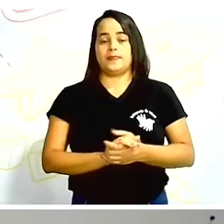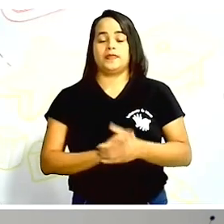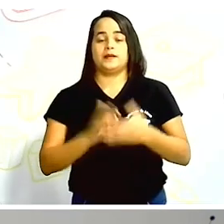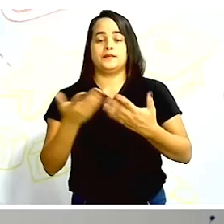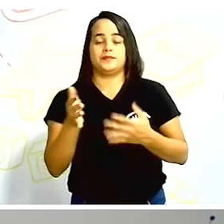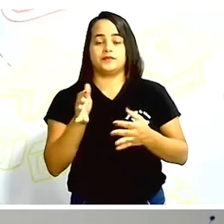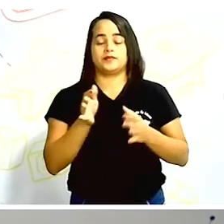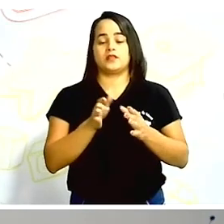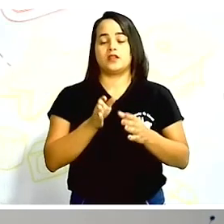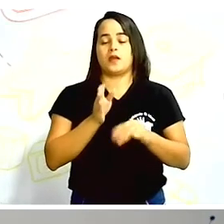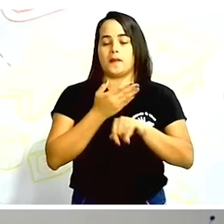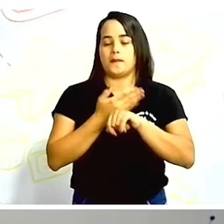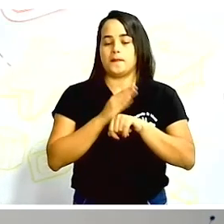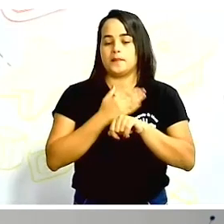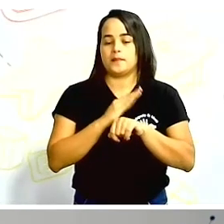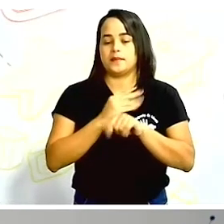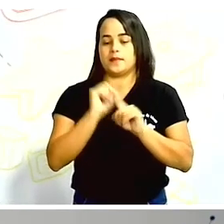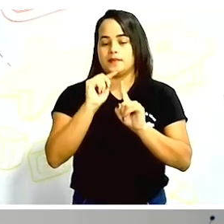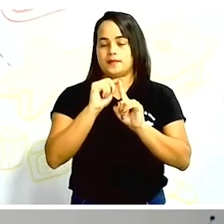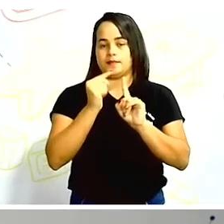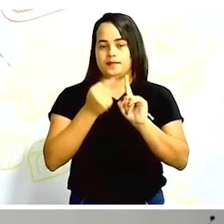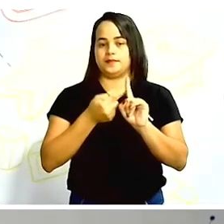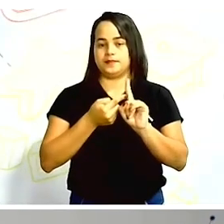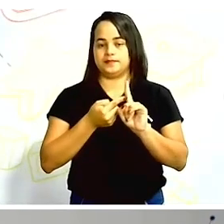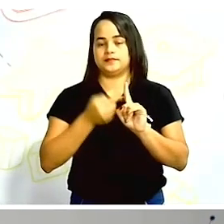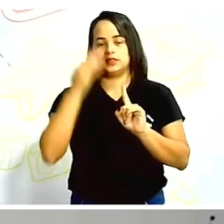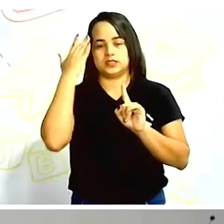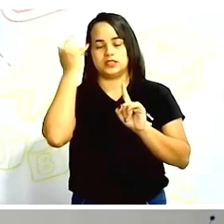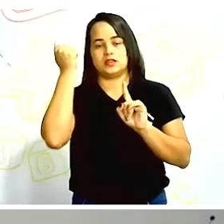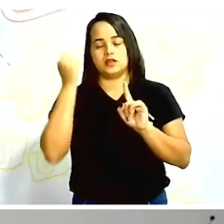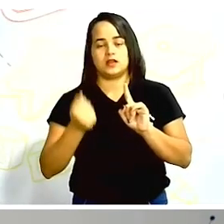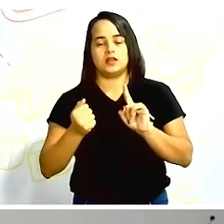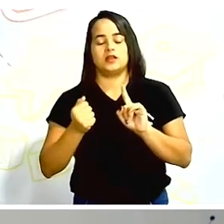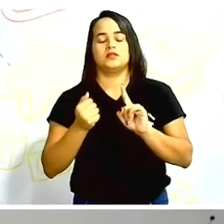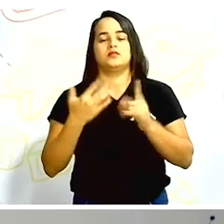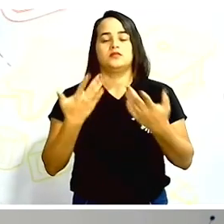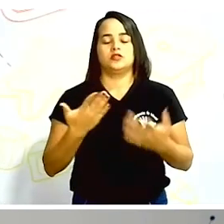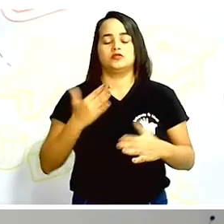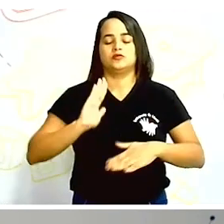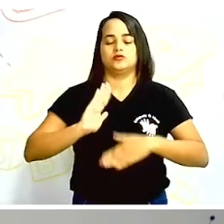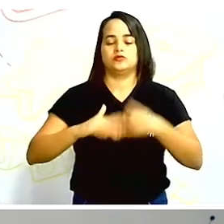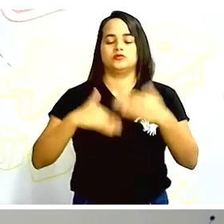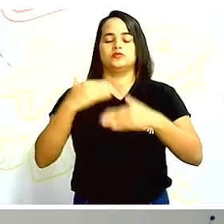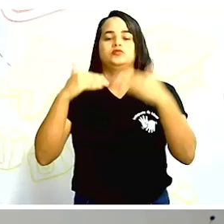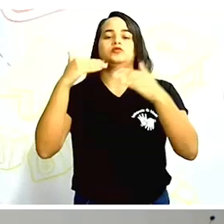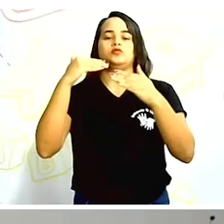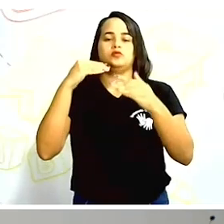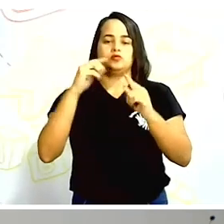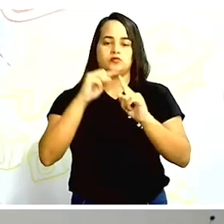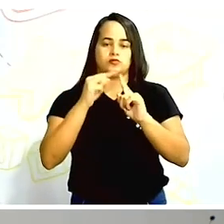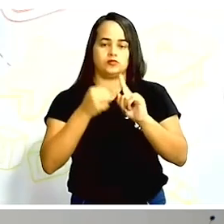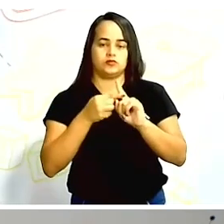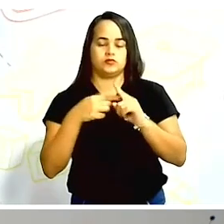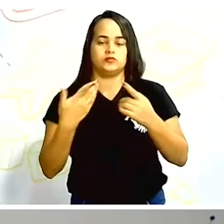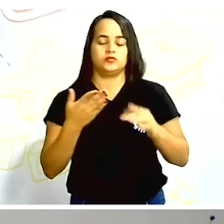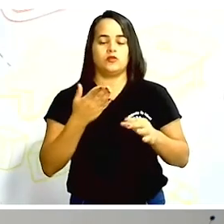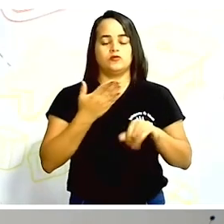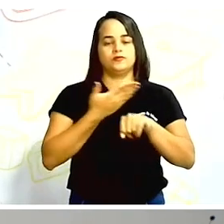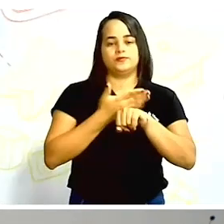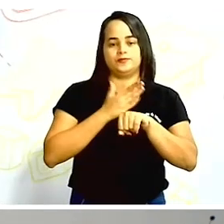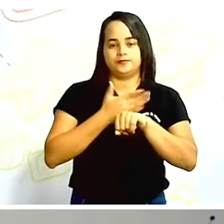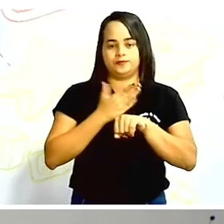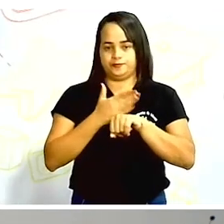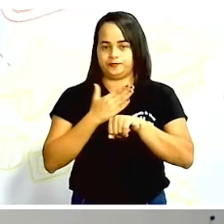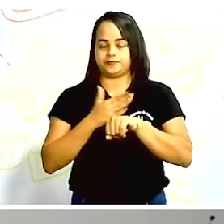o útero para a implantação do embrião. Sabemos que ela vai trabalhar lá, ó, no desenvolvimento do embrião, então a preparação do